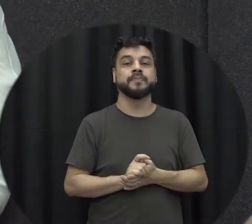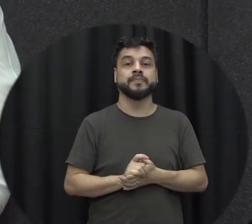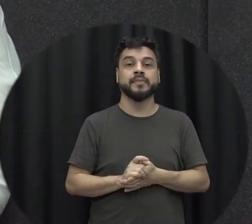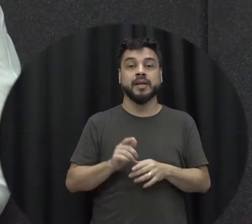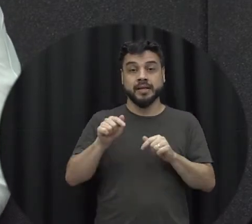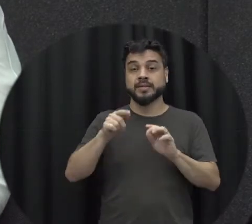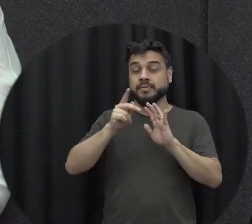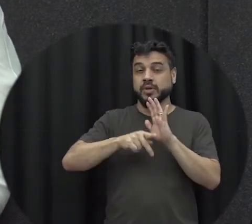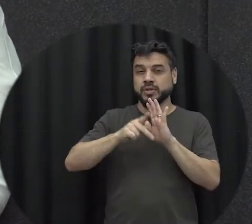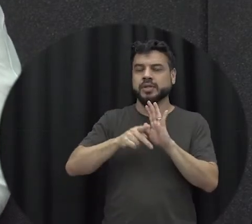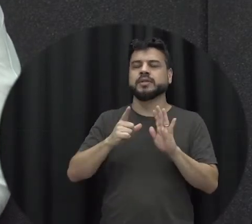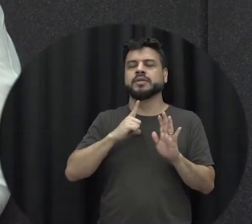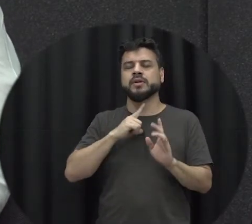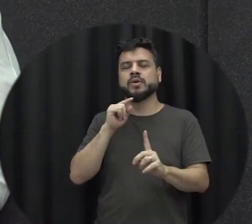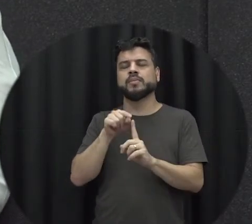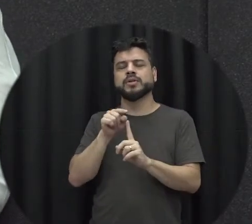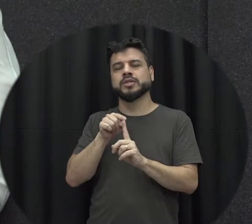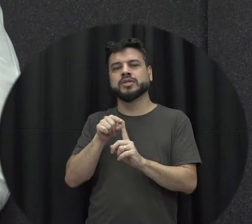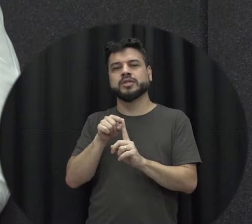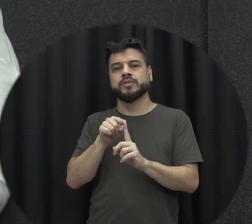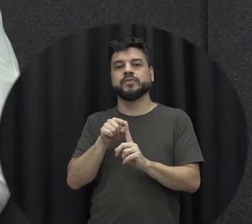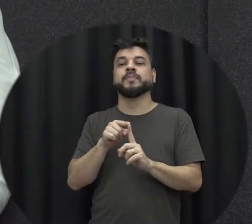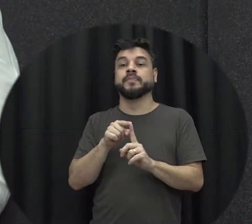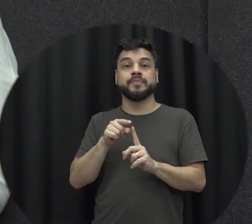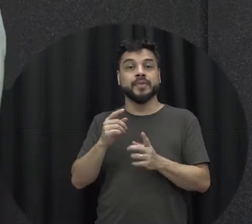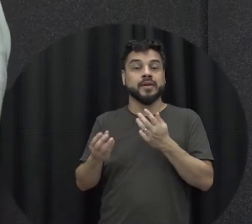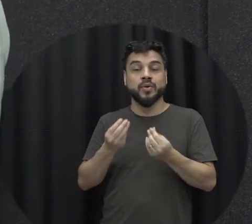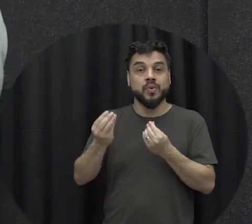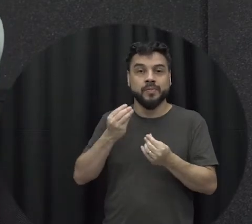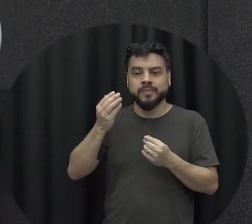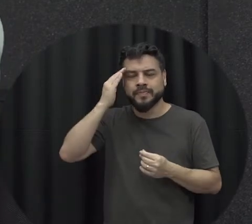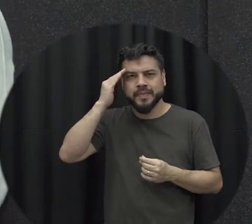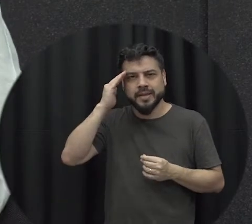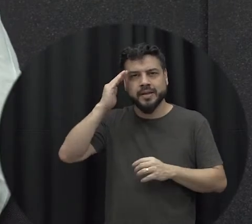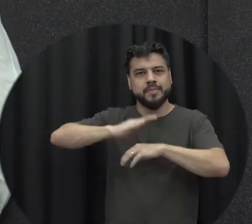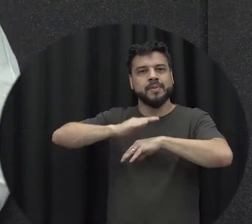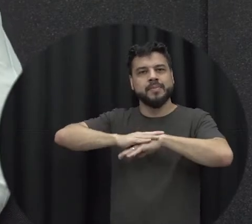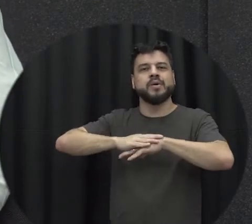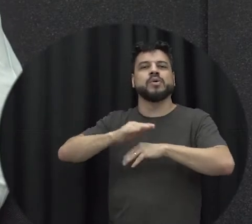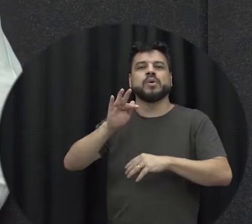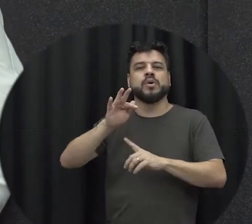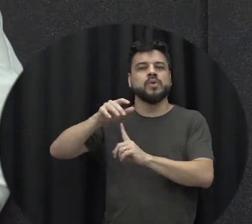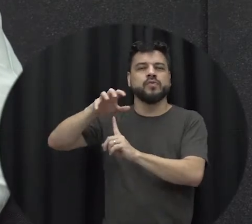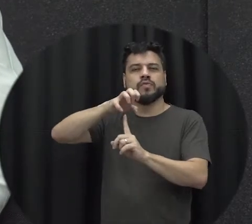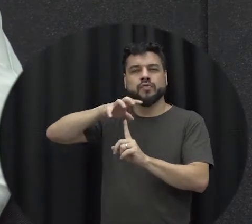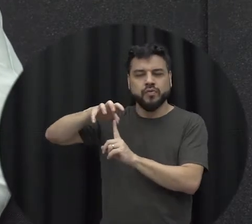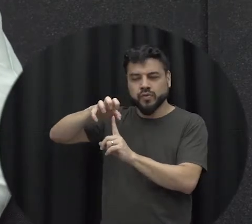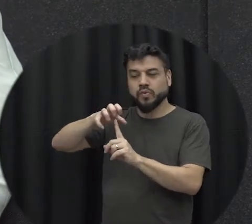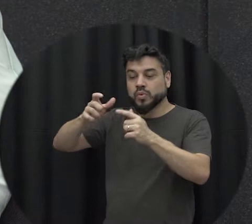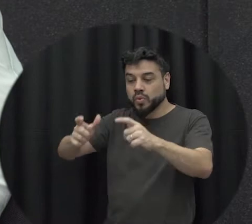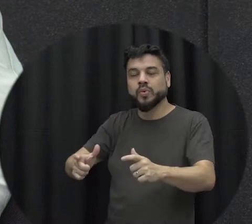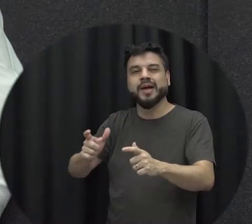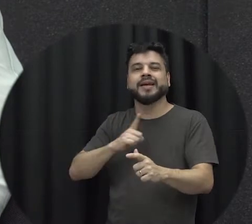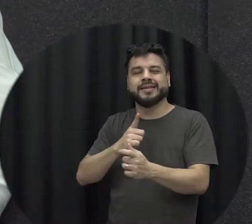projeto, ele tinha como objetivo entender qual que é o papel do fungo nesse ambiente contaminado com agrotóxico,